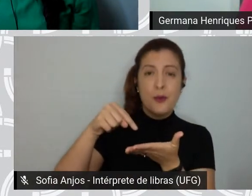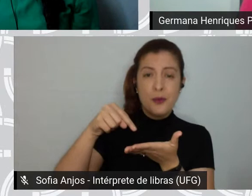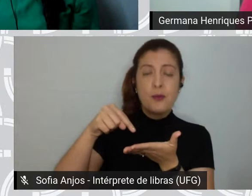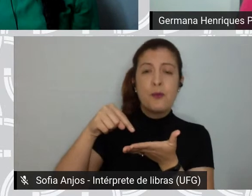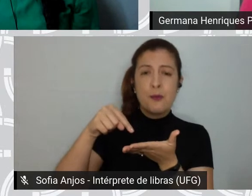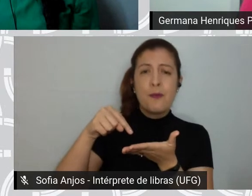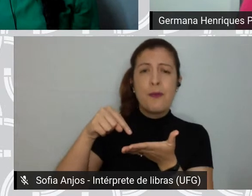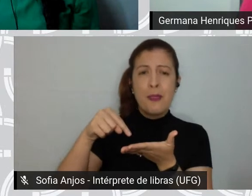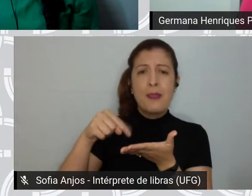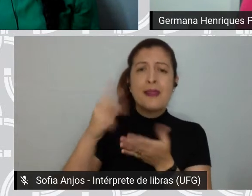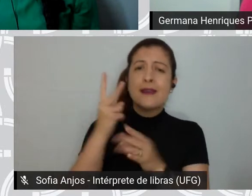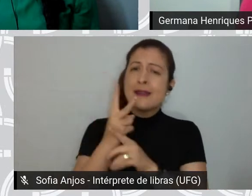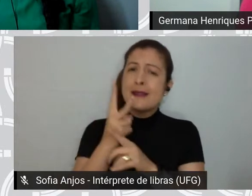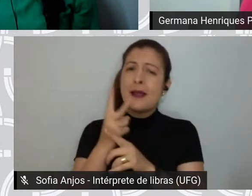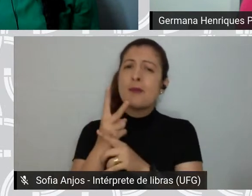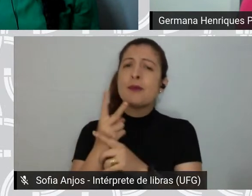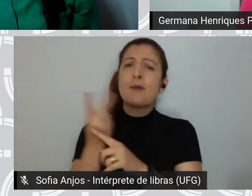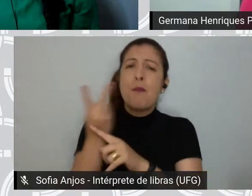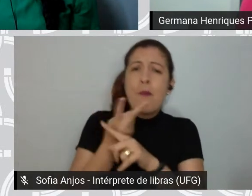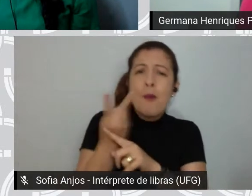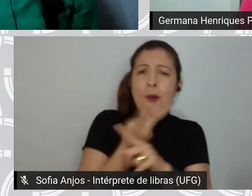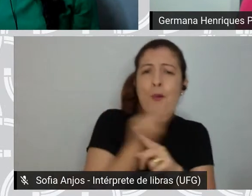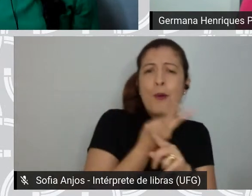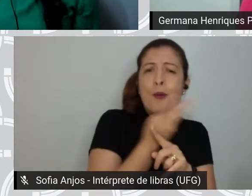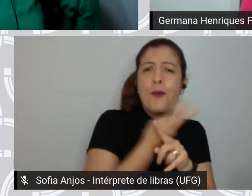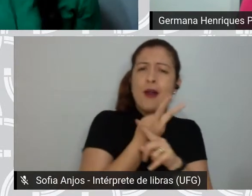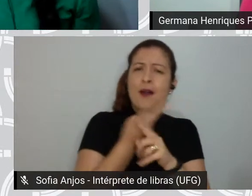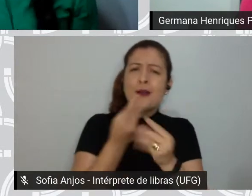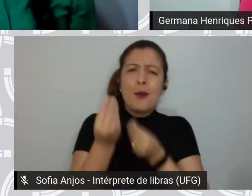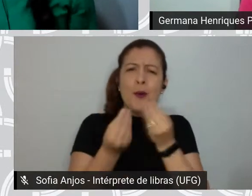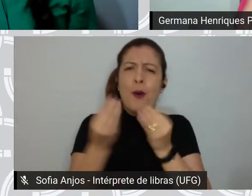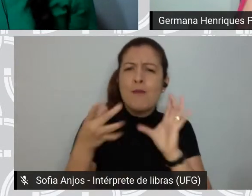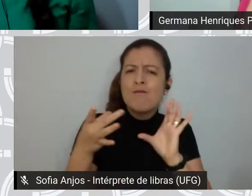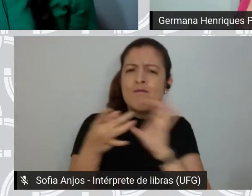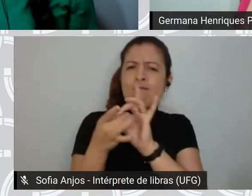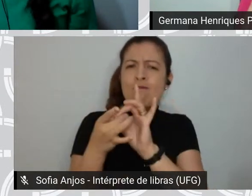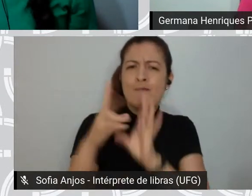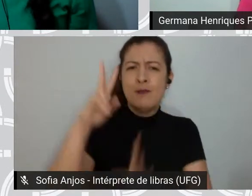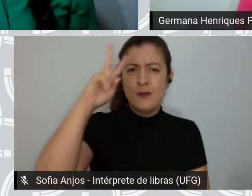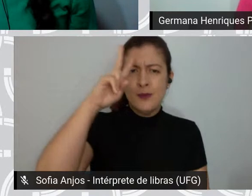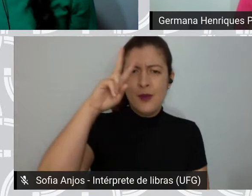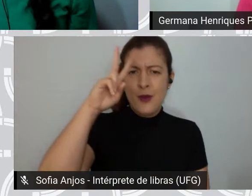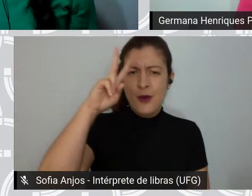sentido histórico, né? E que ela, essa busca não é como se fosse